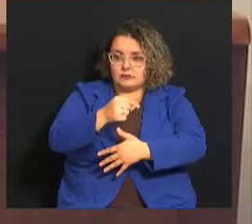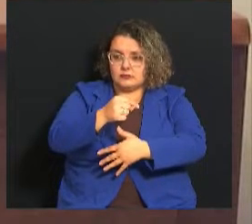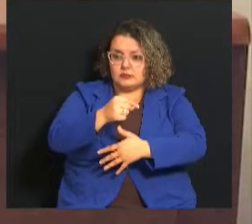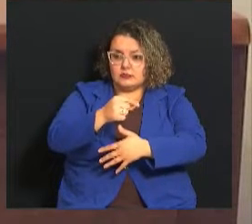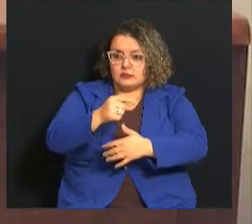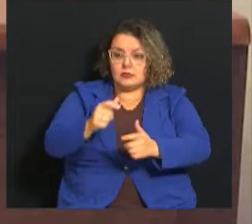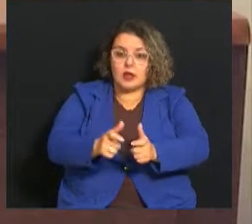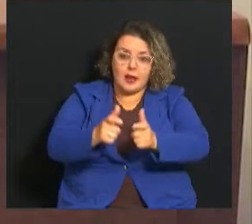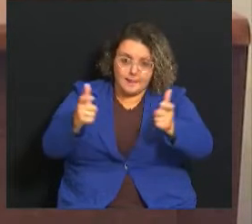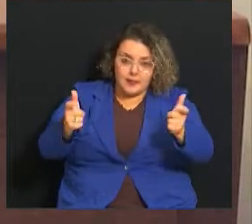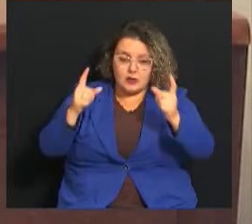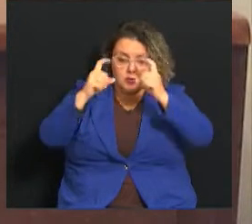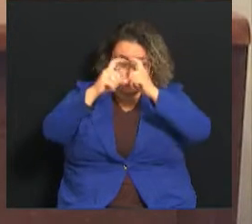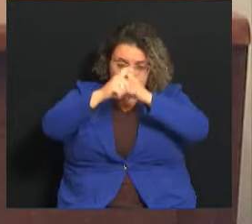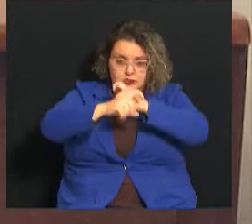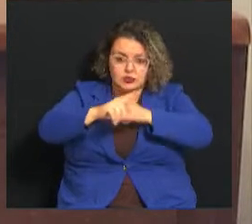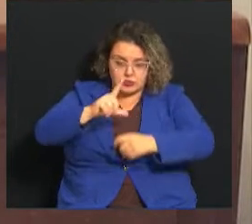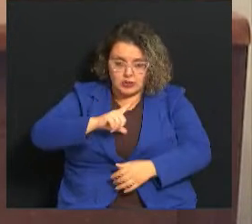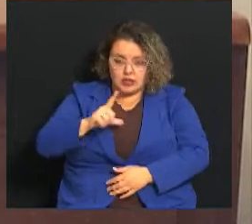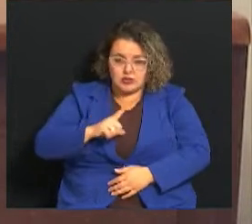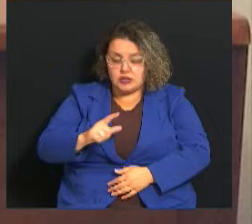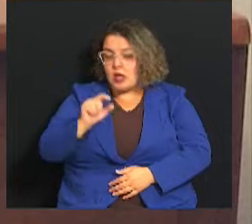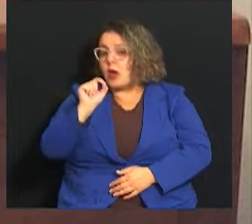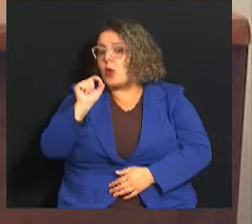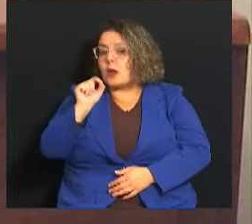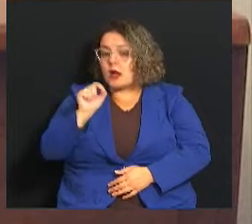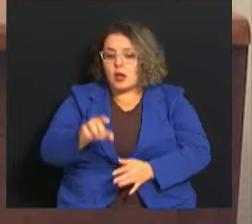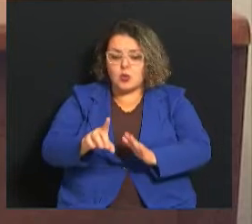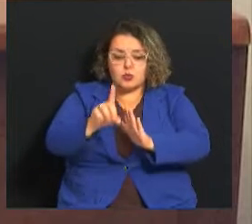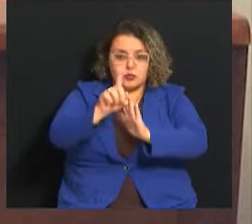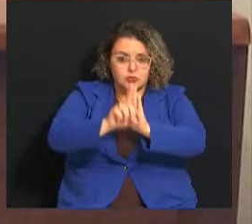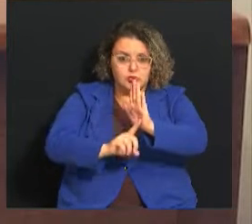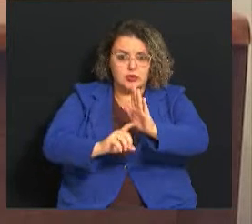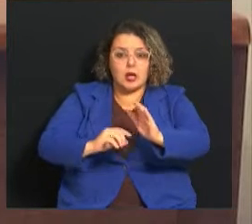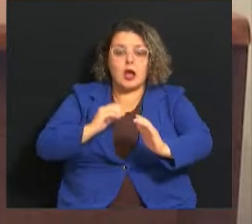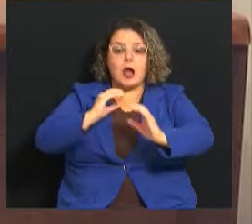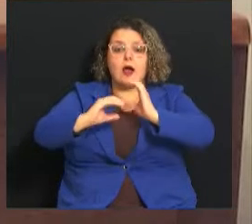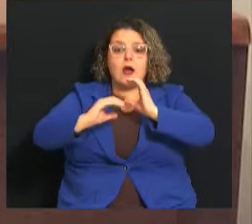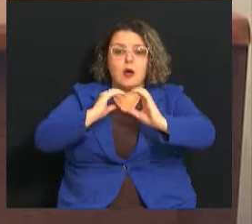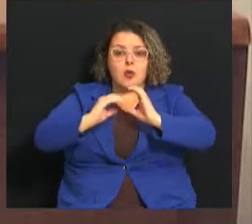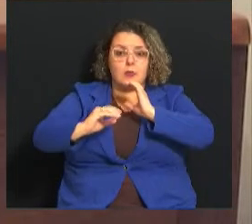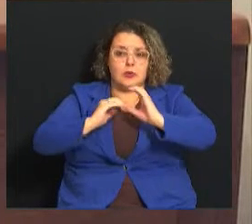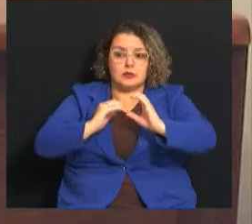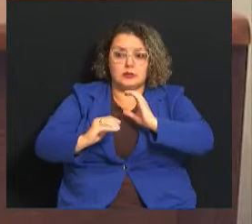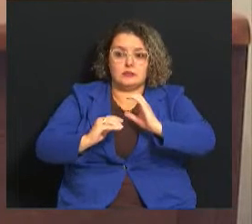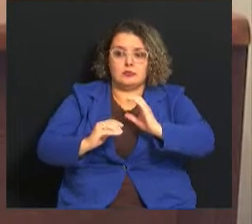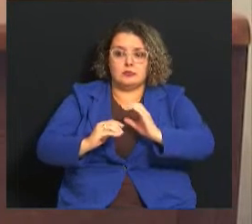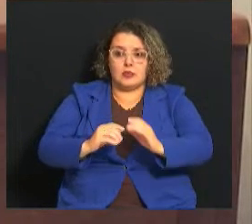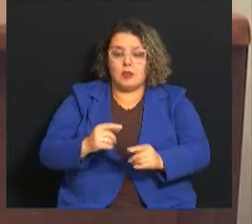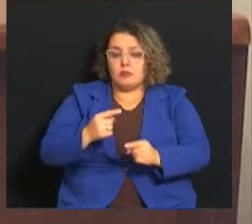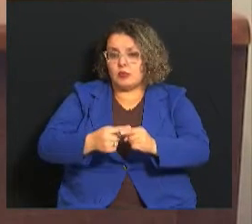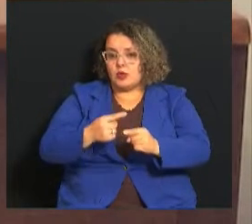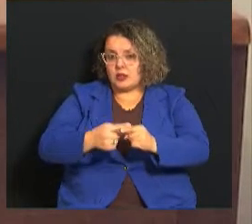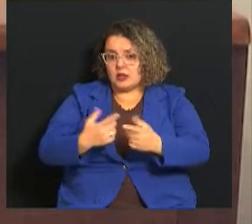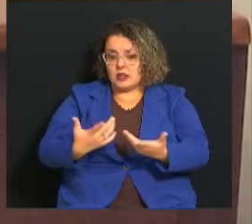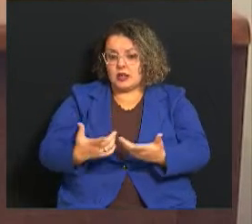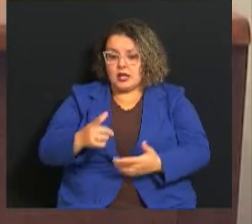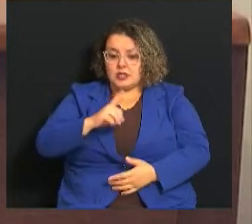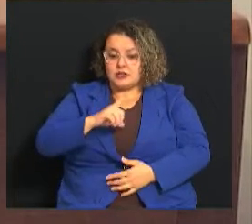a maior dificuldade que eles têm é o direito à comunicação, é a condição de ter